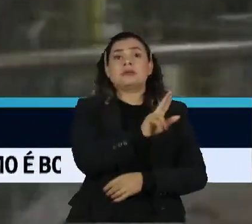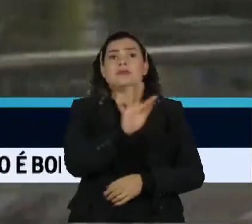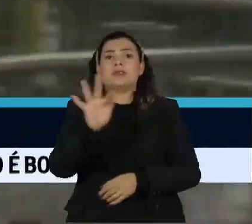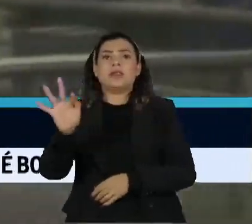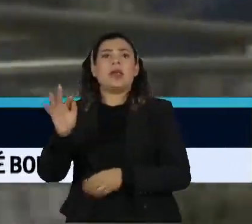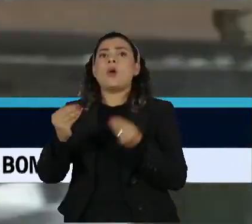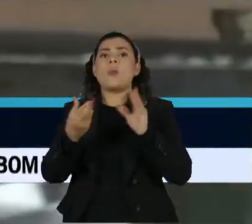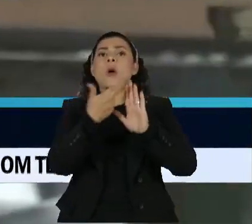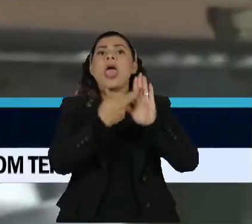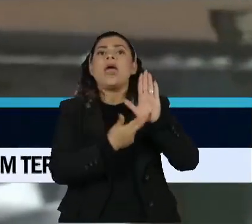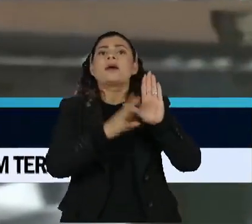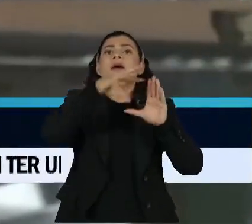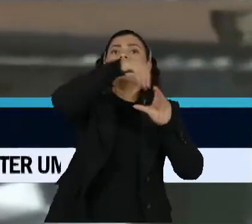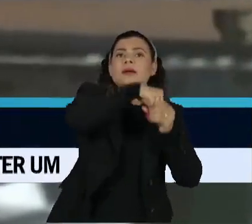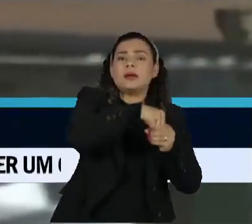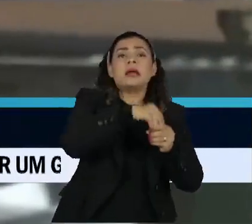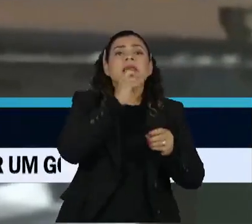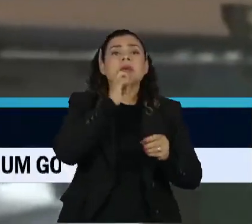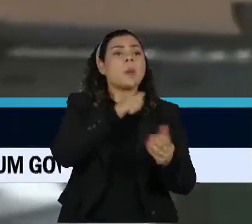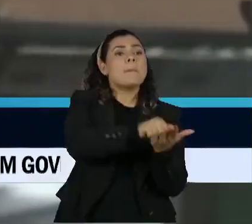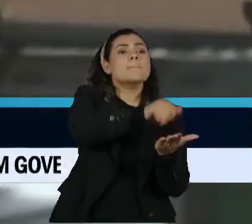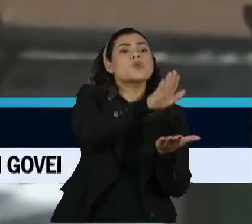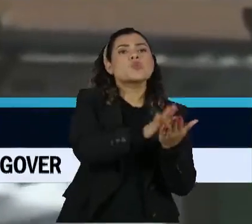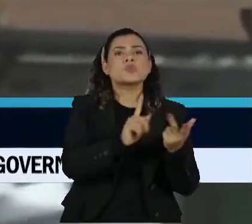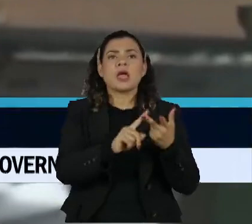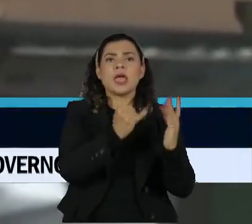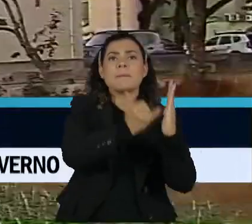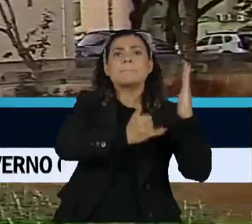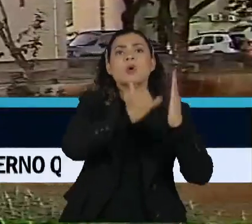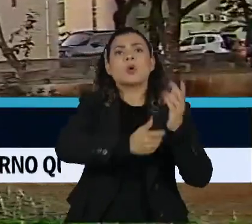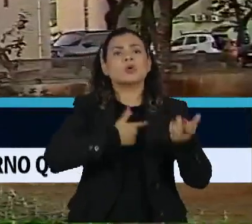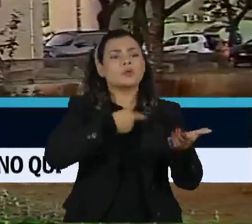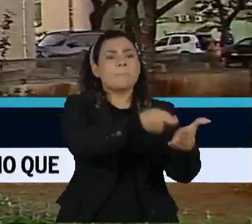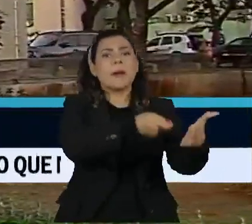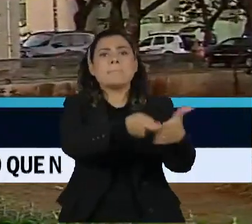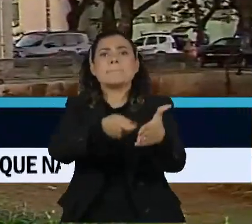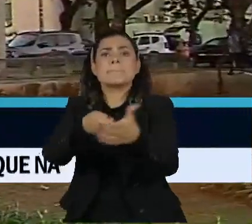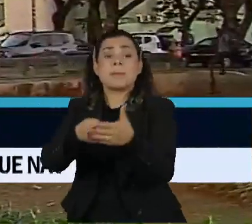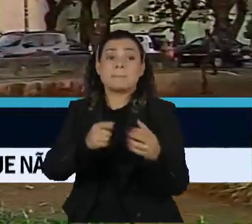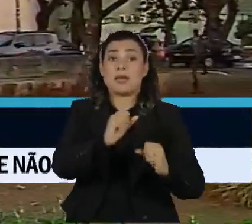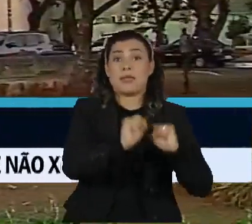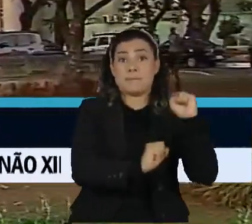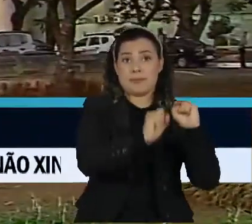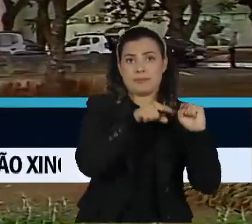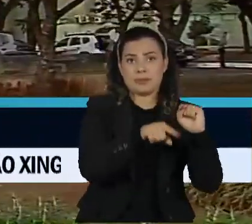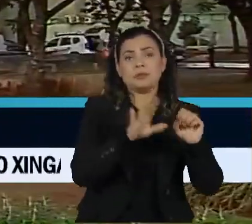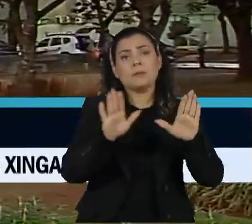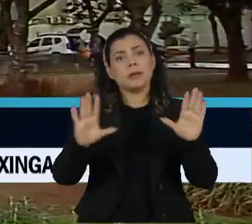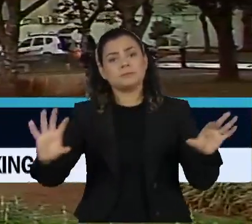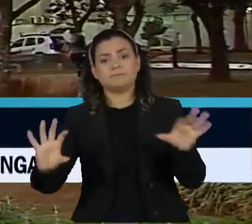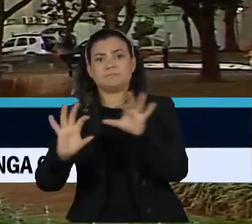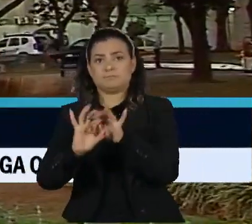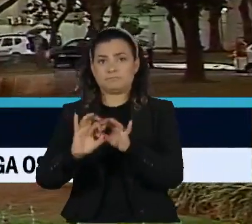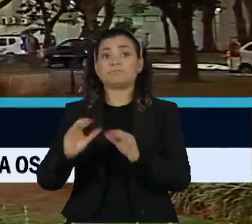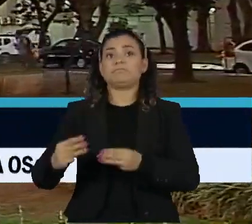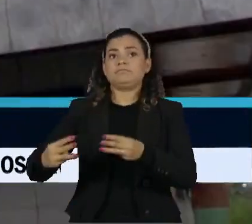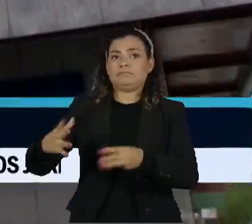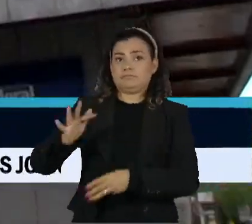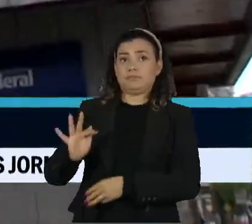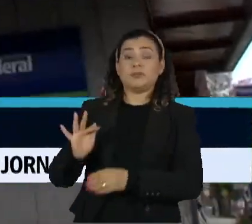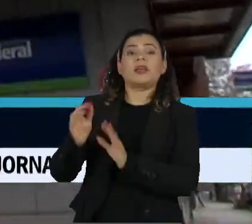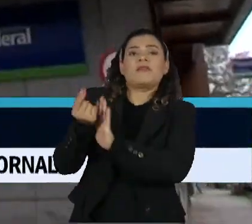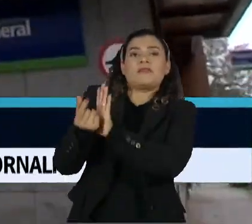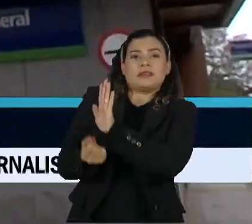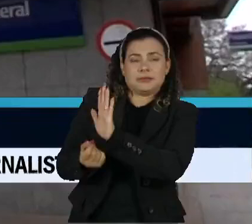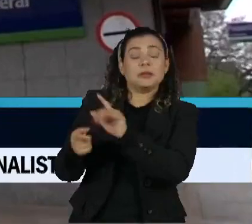Federal, estipulando multas e impostos a serem pagos. Ligado ao Ministério da Fazenda, o CARF é formado,